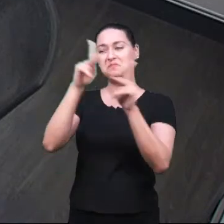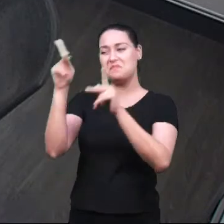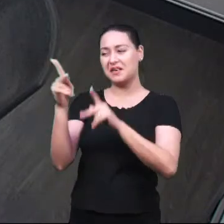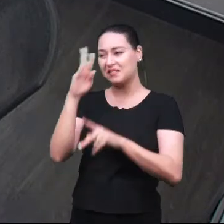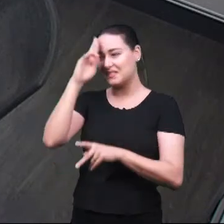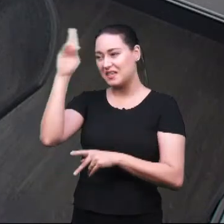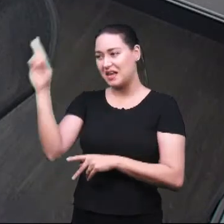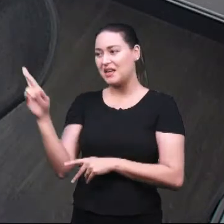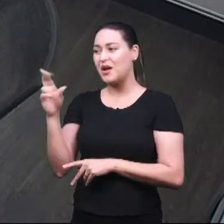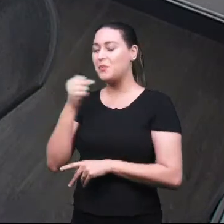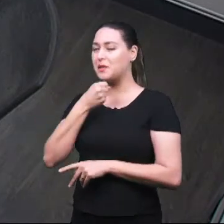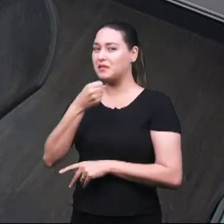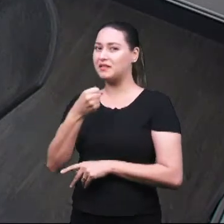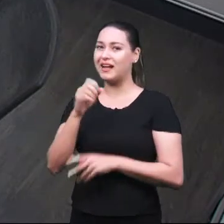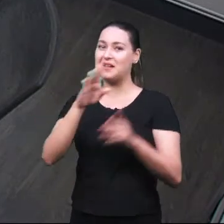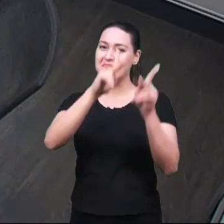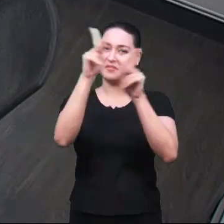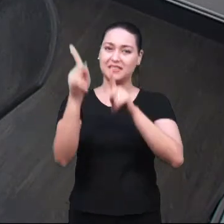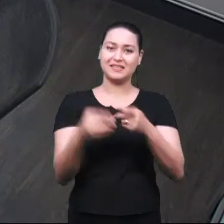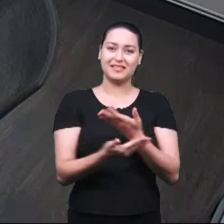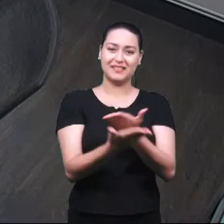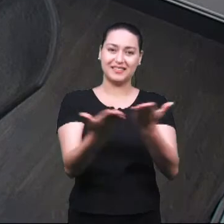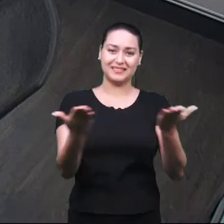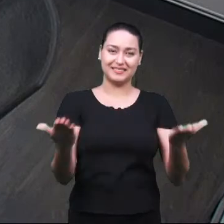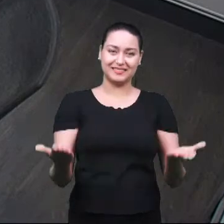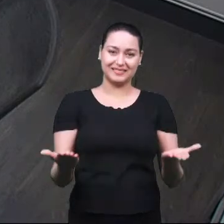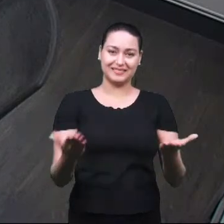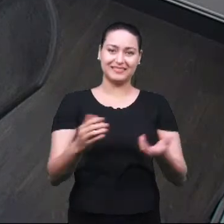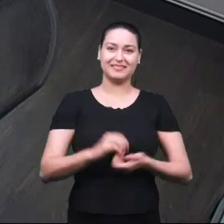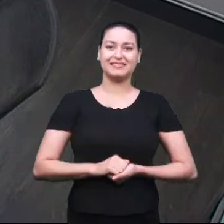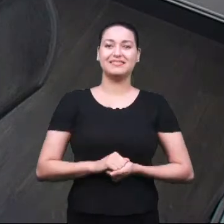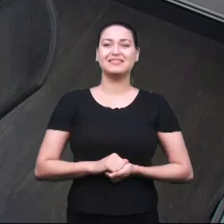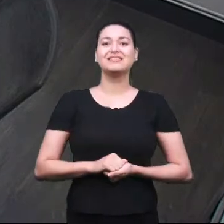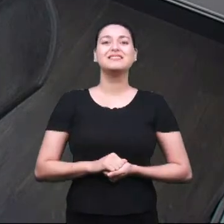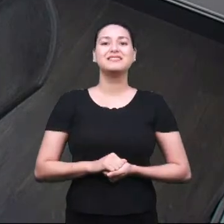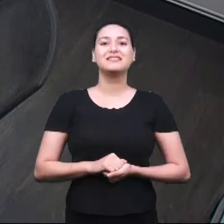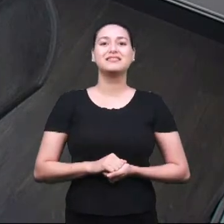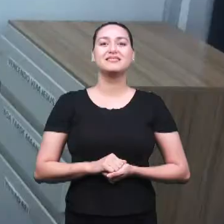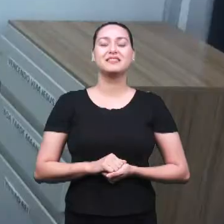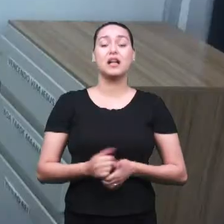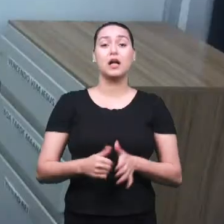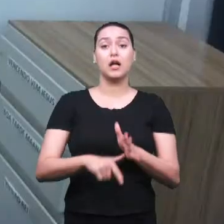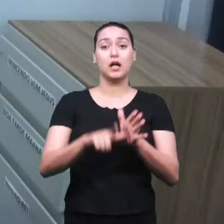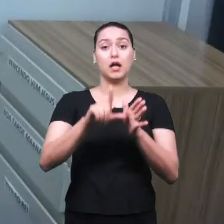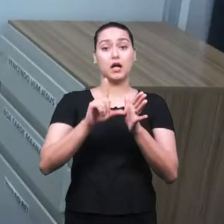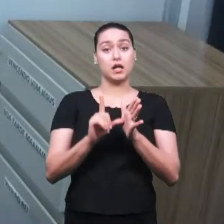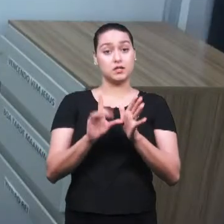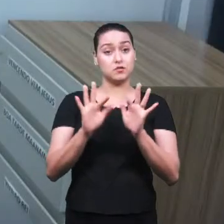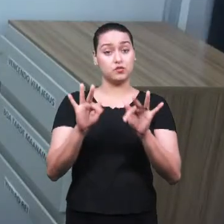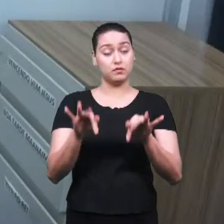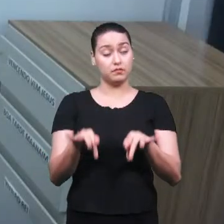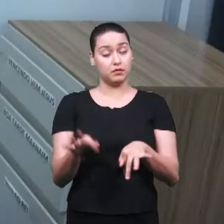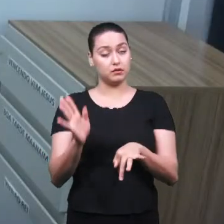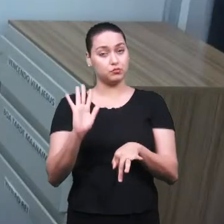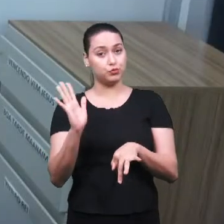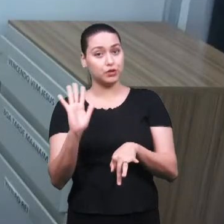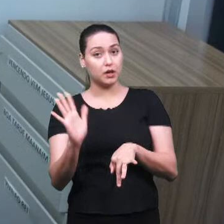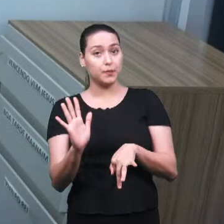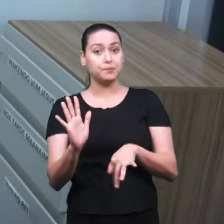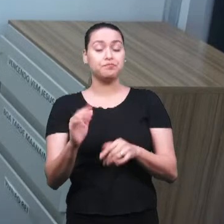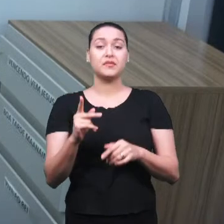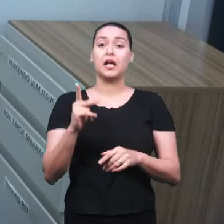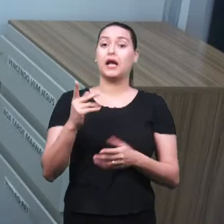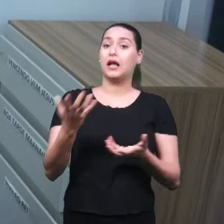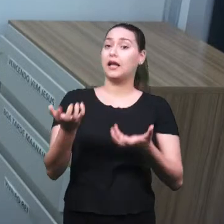Elias Faer, a paz, Senhor, a todos os irmãos. Amém. Louvado seja o nome do Senhor. Antes, pastor, me despedir do pastor Ricardo Bravin, quero